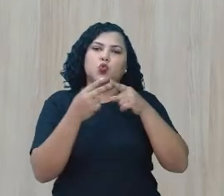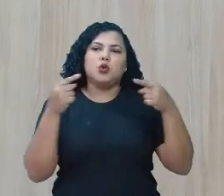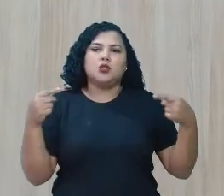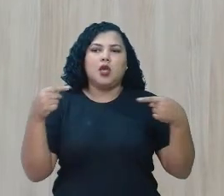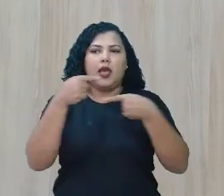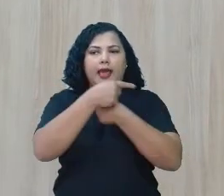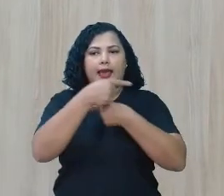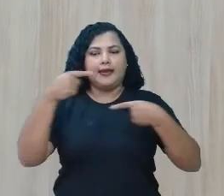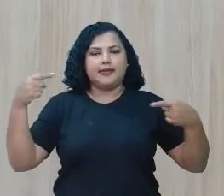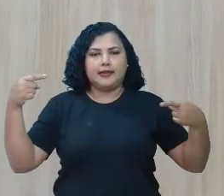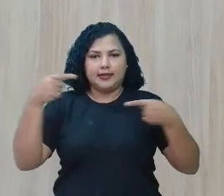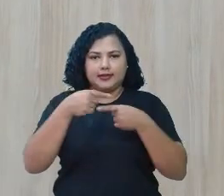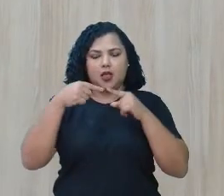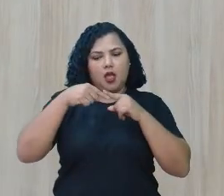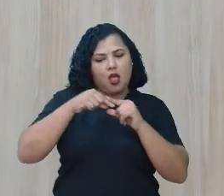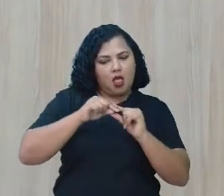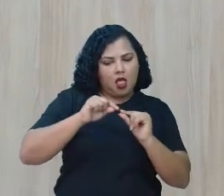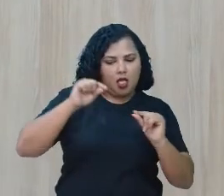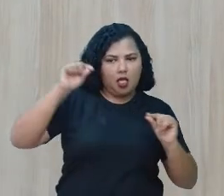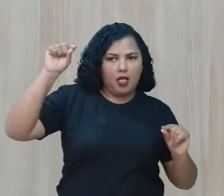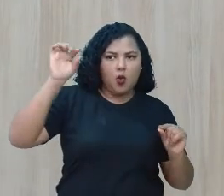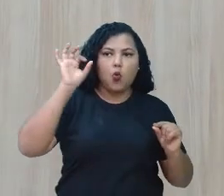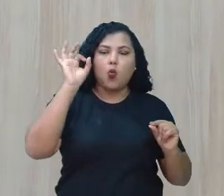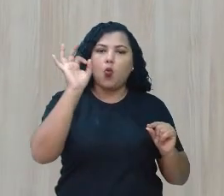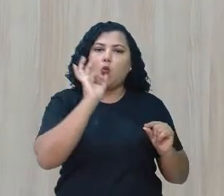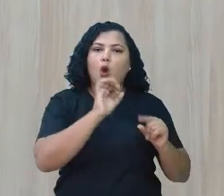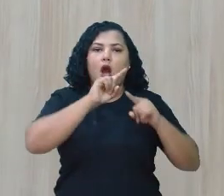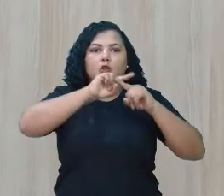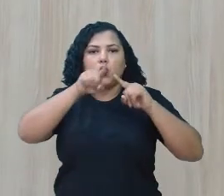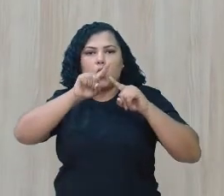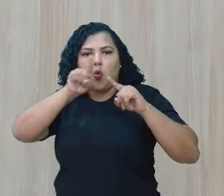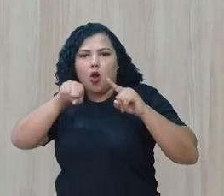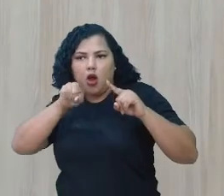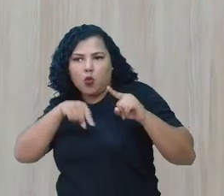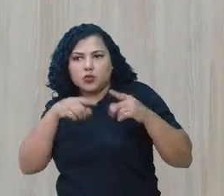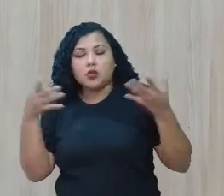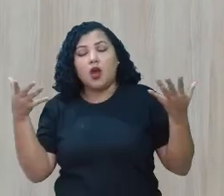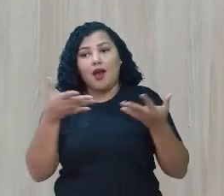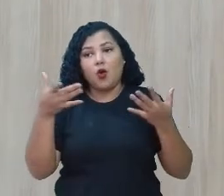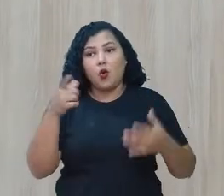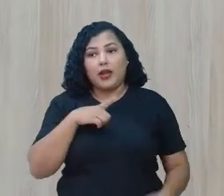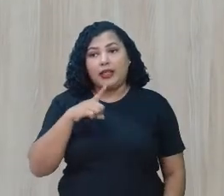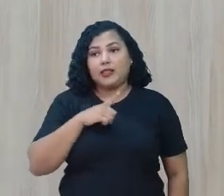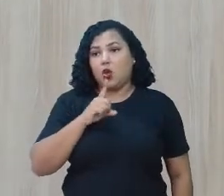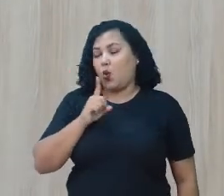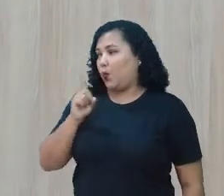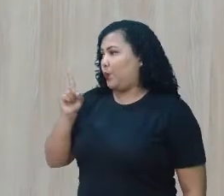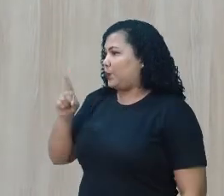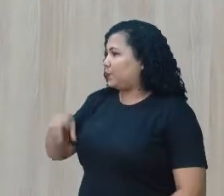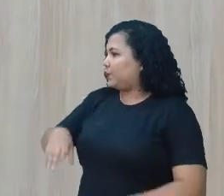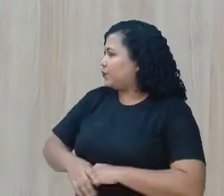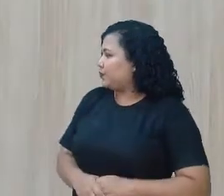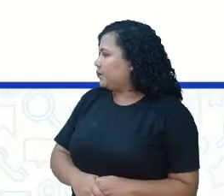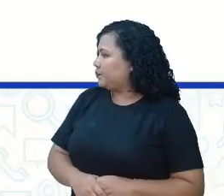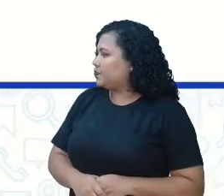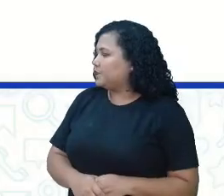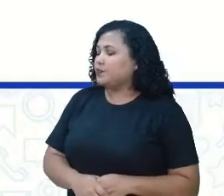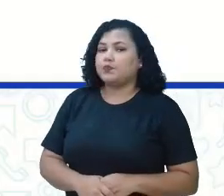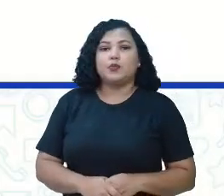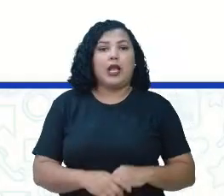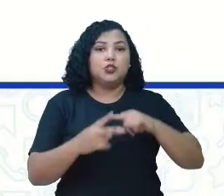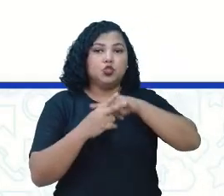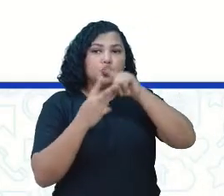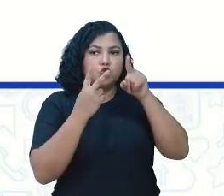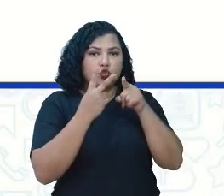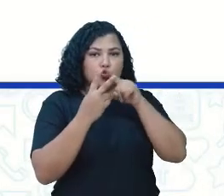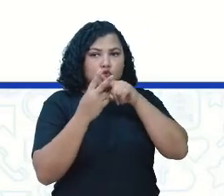certo? Concorrentes, formando aí 4 ângulos. Agora, eu tenho, nessa questão aqui, ó, eu tenho duas retas